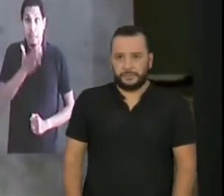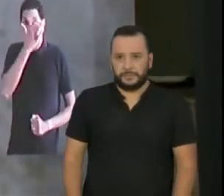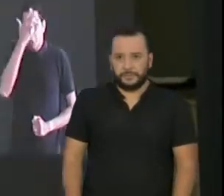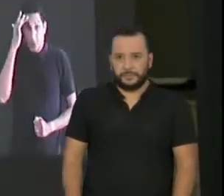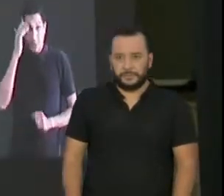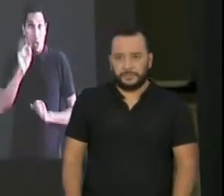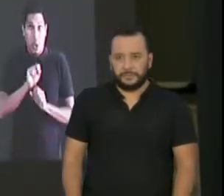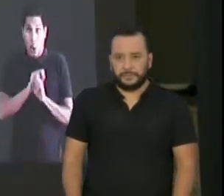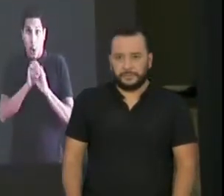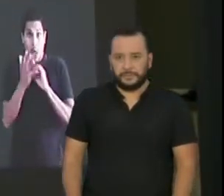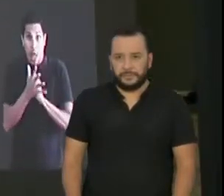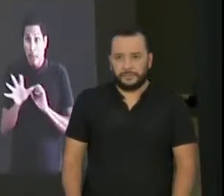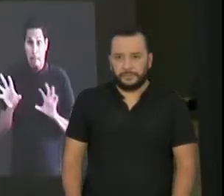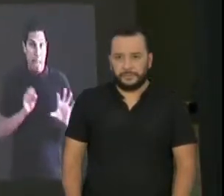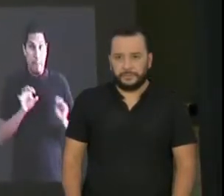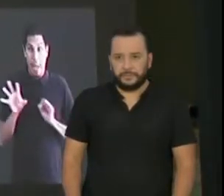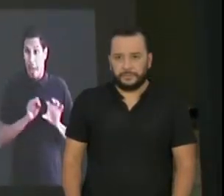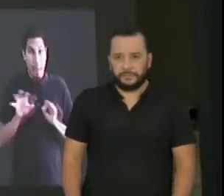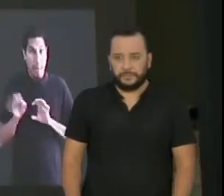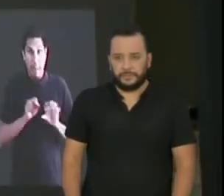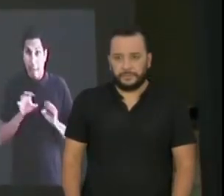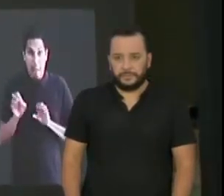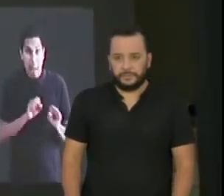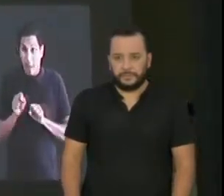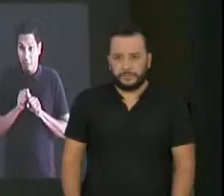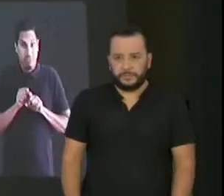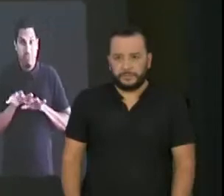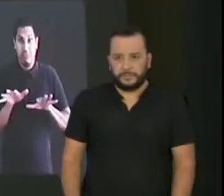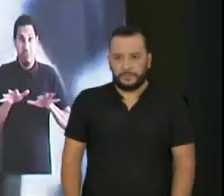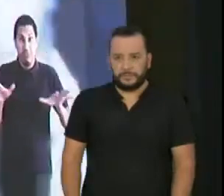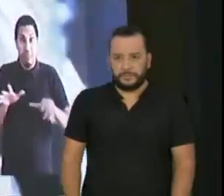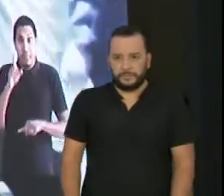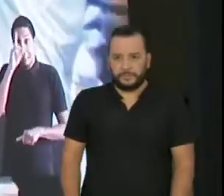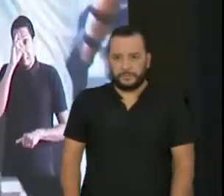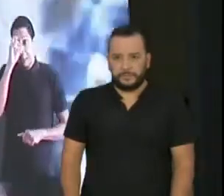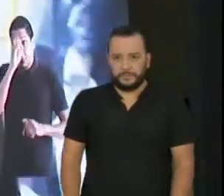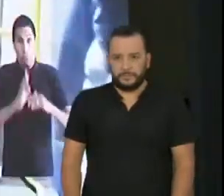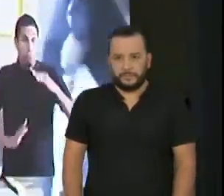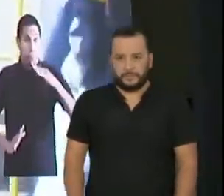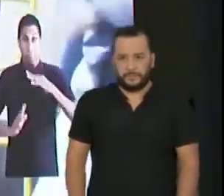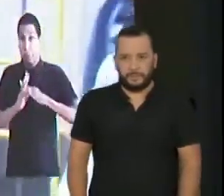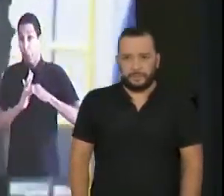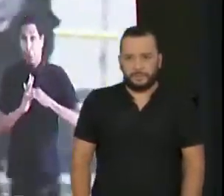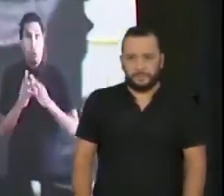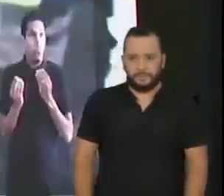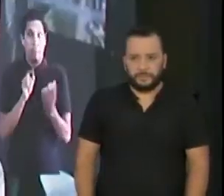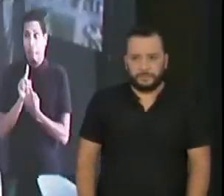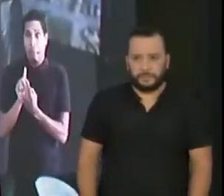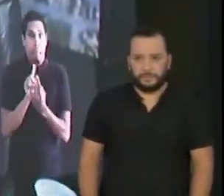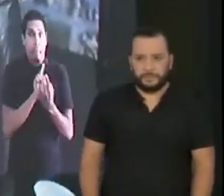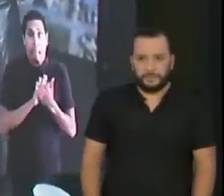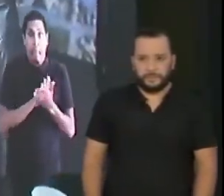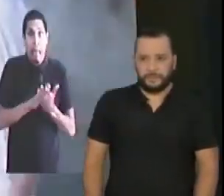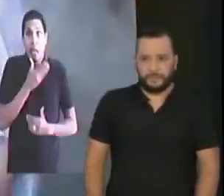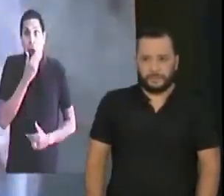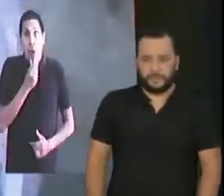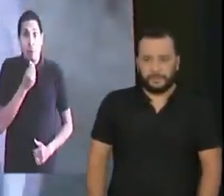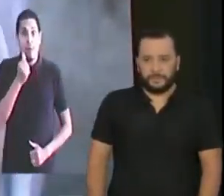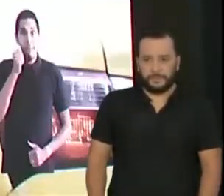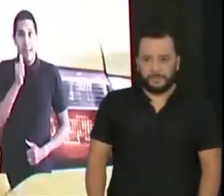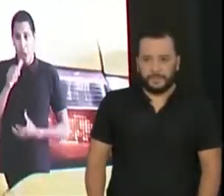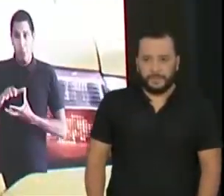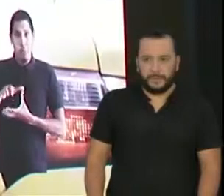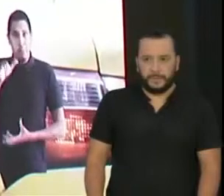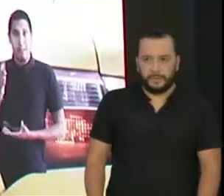gente se infectou ao mesmo tempo. O sistema de saúde entrou em colapso. Não havia mais vagas para ninguém. Homens ou